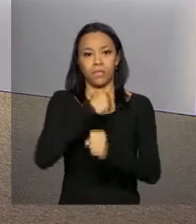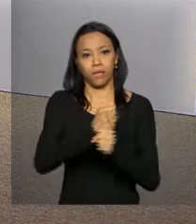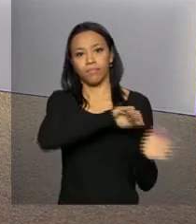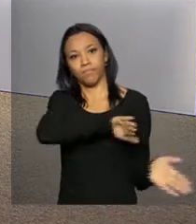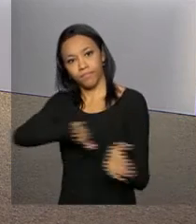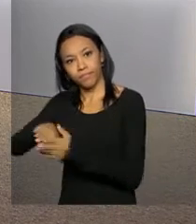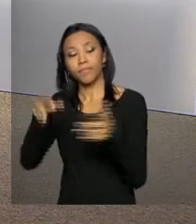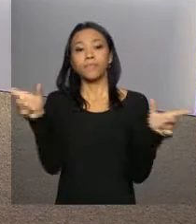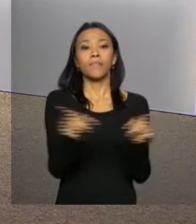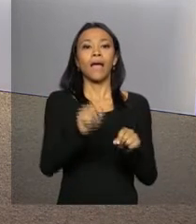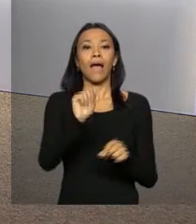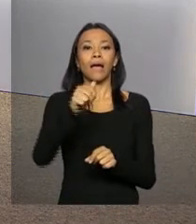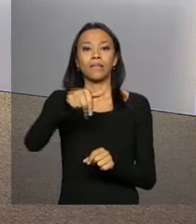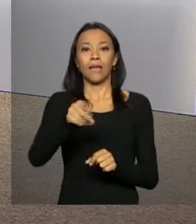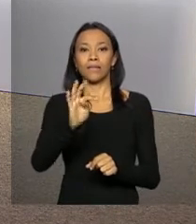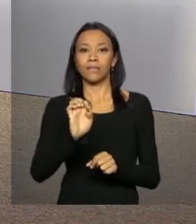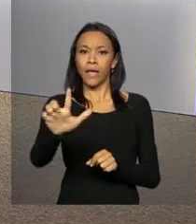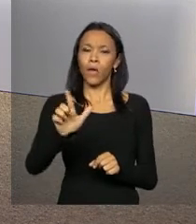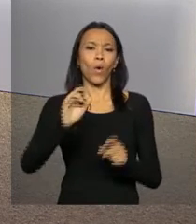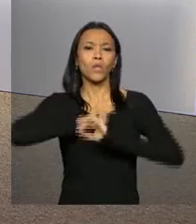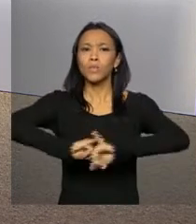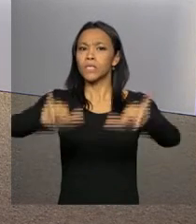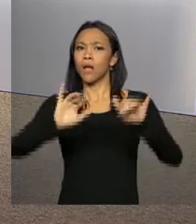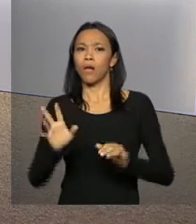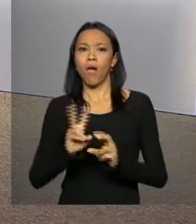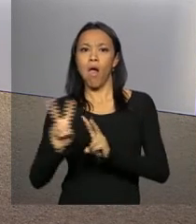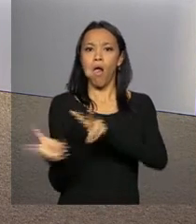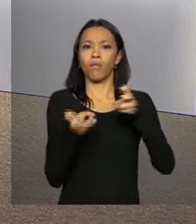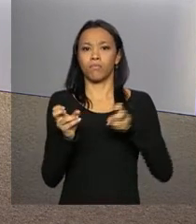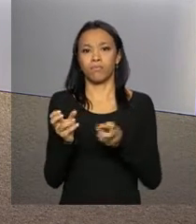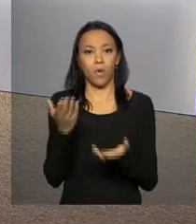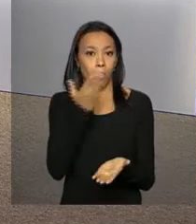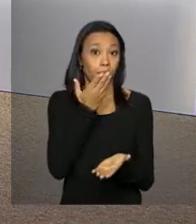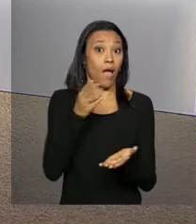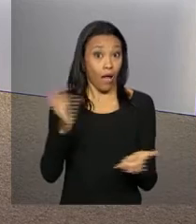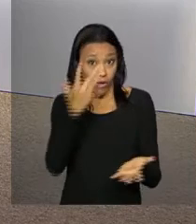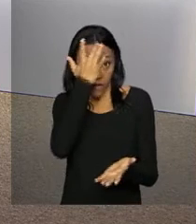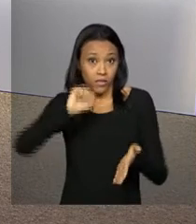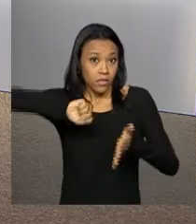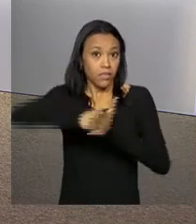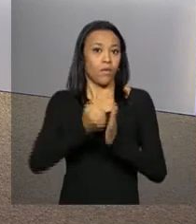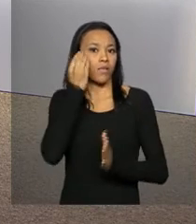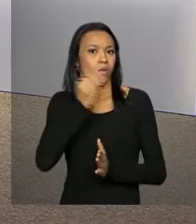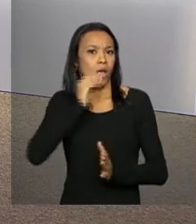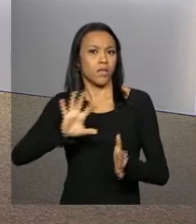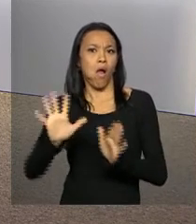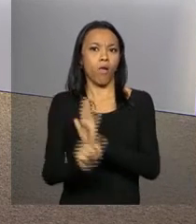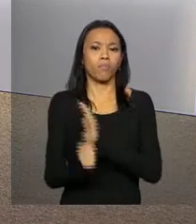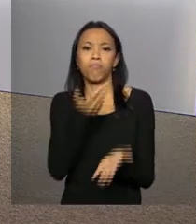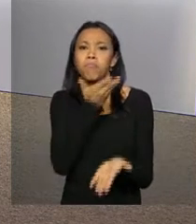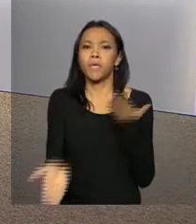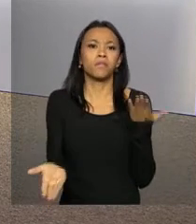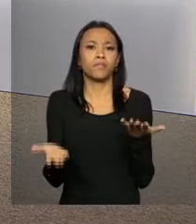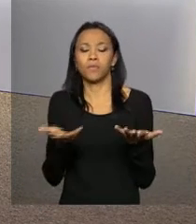A Anatel anuncia medidas de combate a roubo e furto de celular. Agora está mais fácil bloquear celulares roubados,